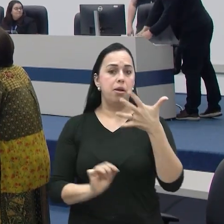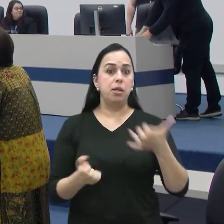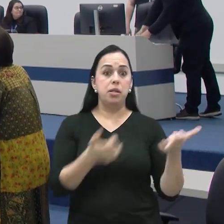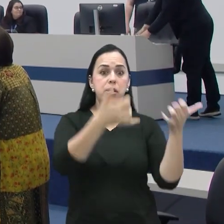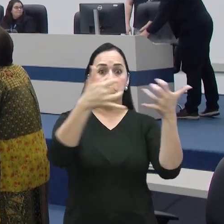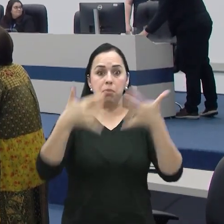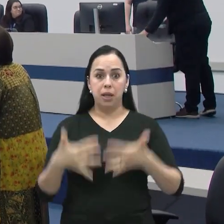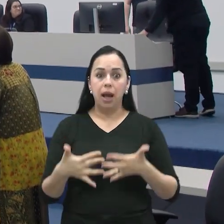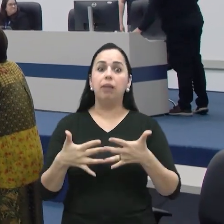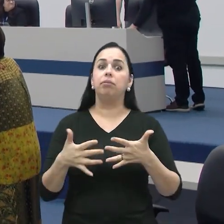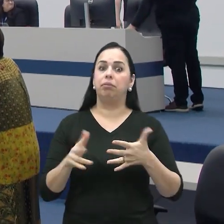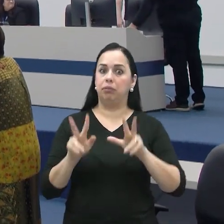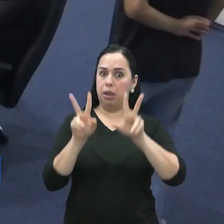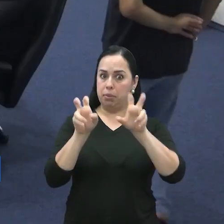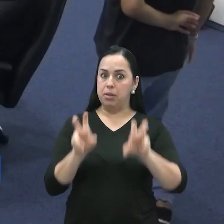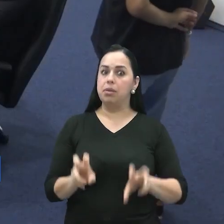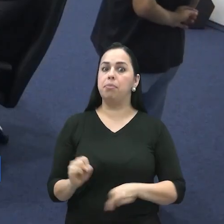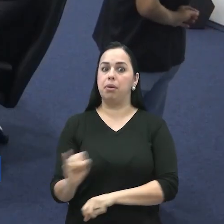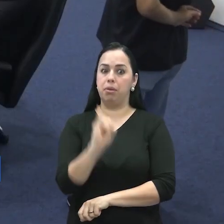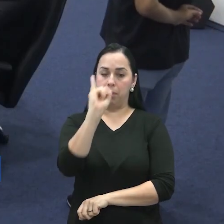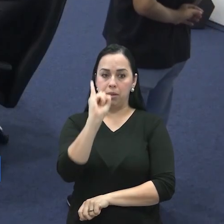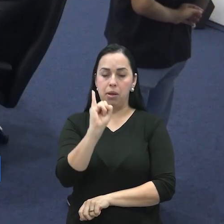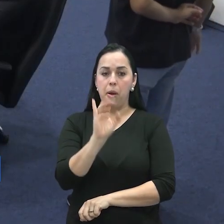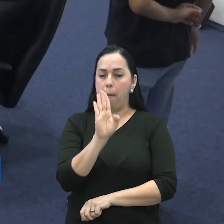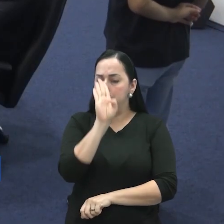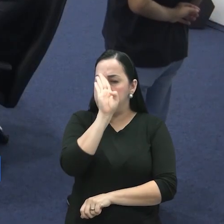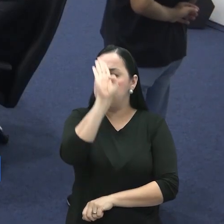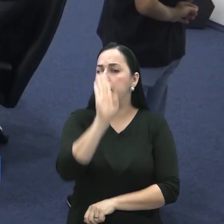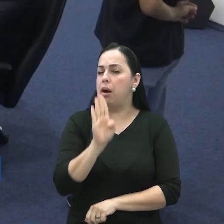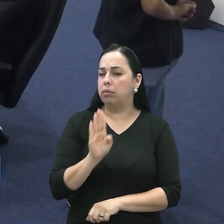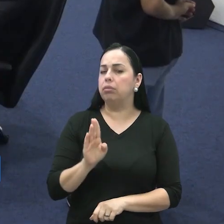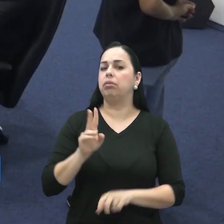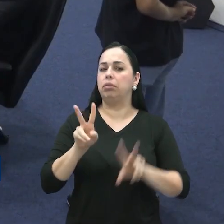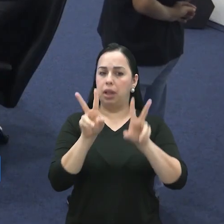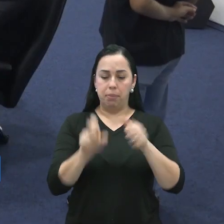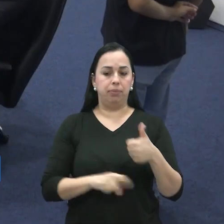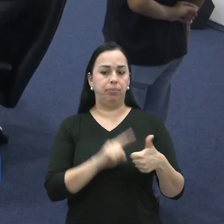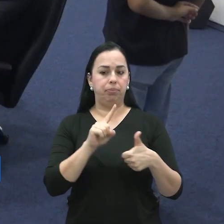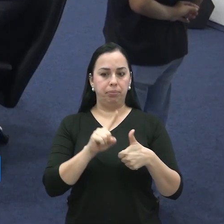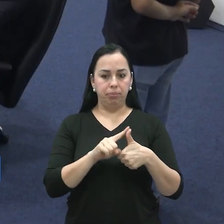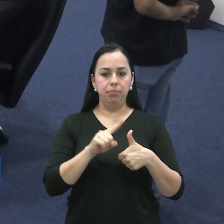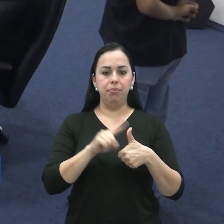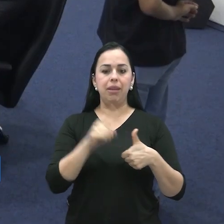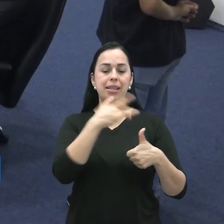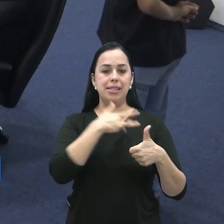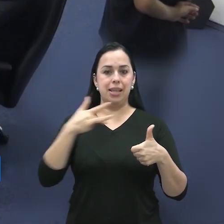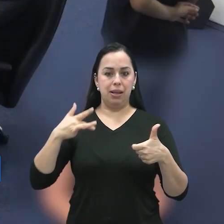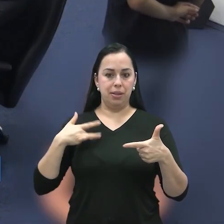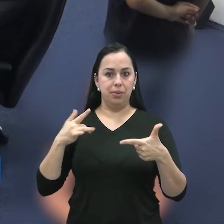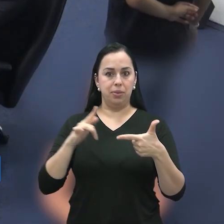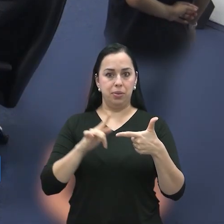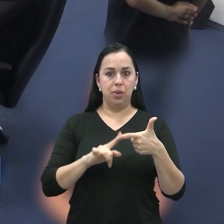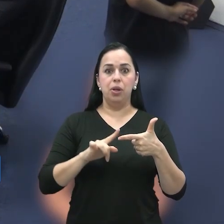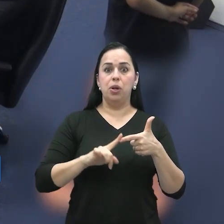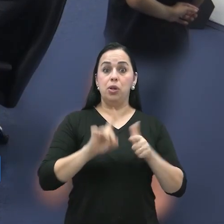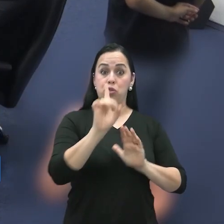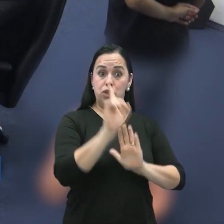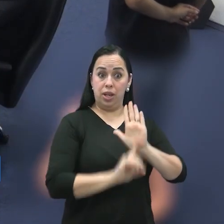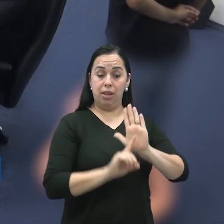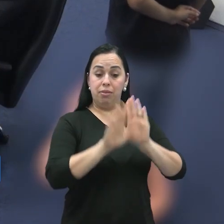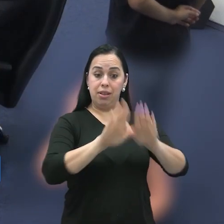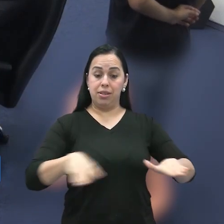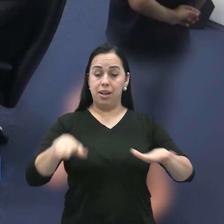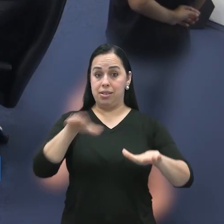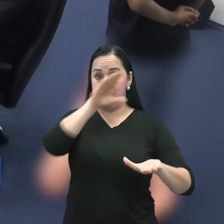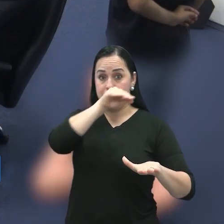para debater assuntos de interesse público, os principais temas em debate foram saúde, direitos